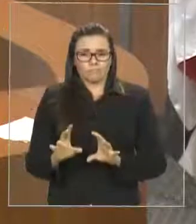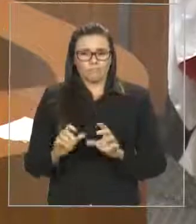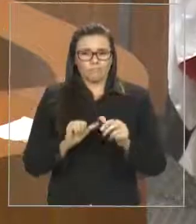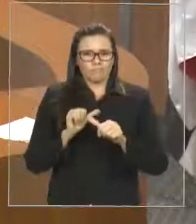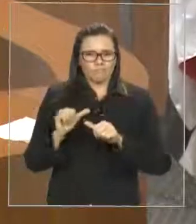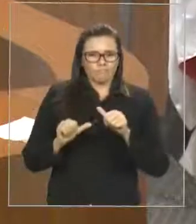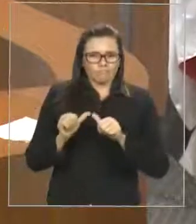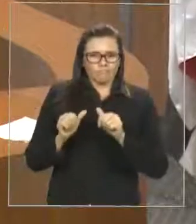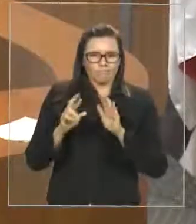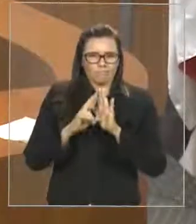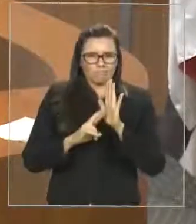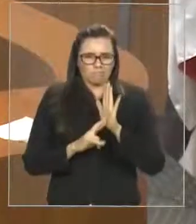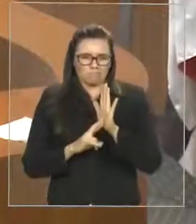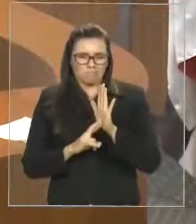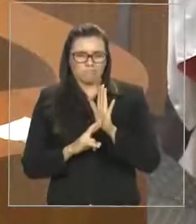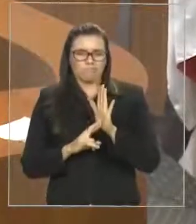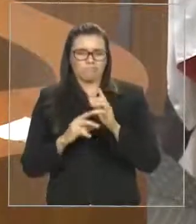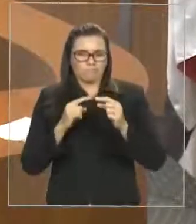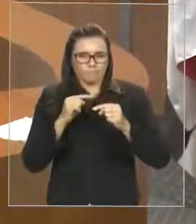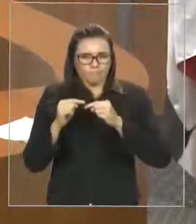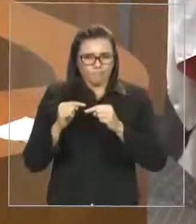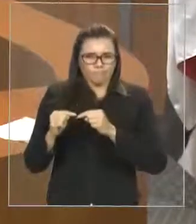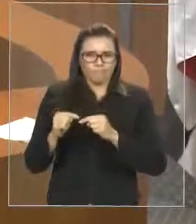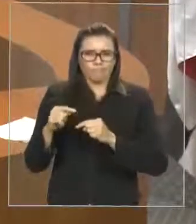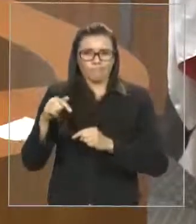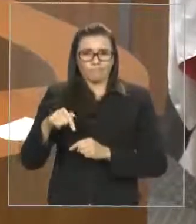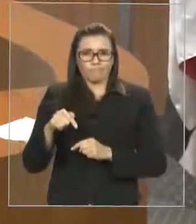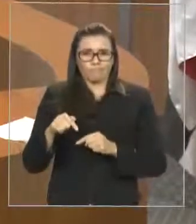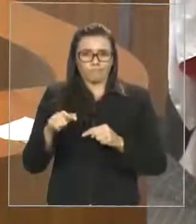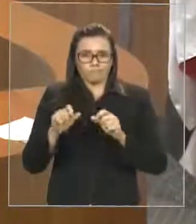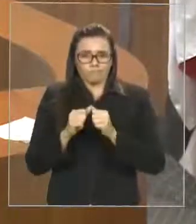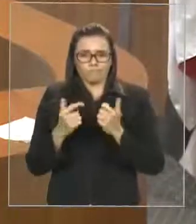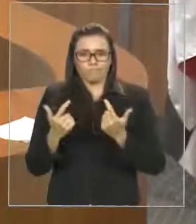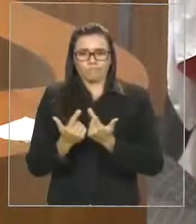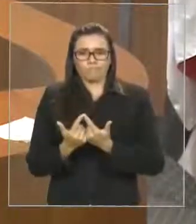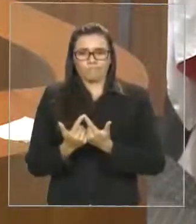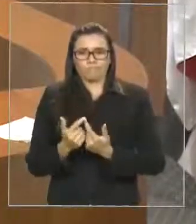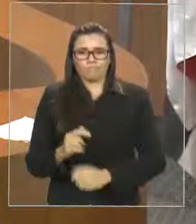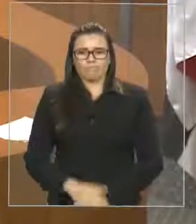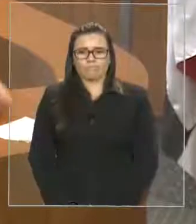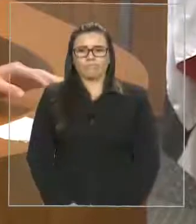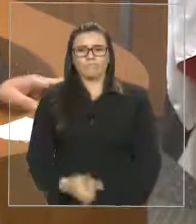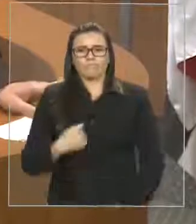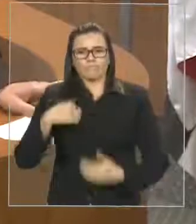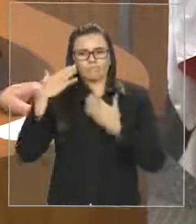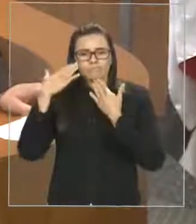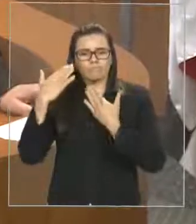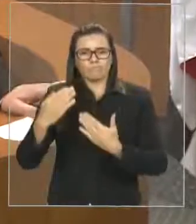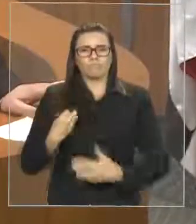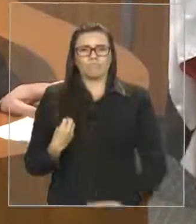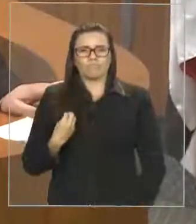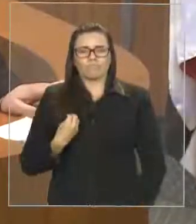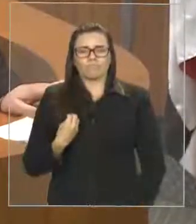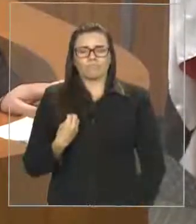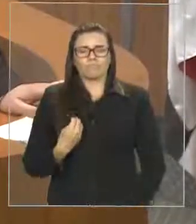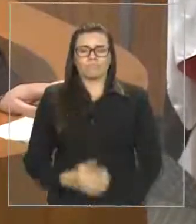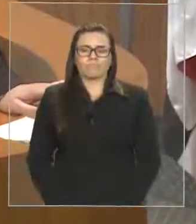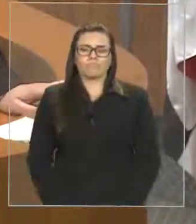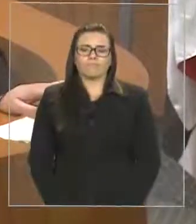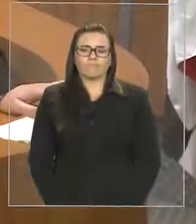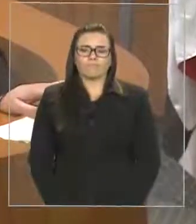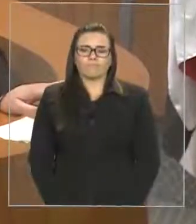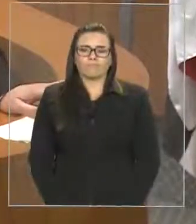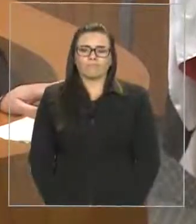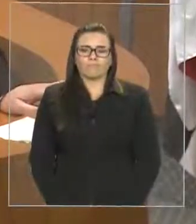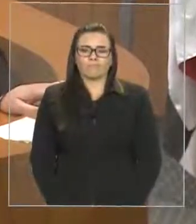Casa. Quero aqui iniciar agradecendo as presenças na audiência pública. Agradecer a presença do